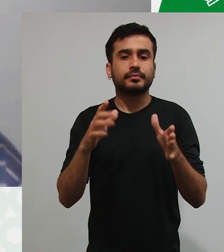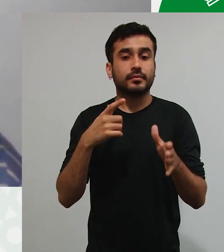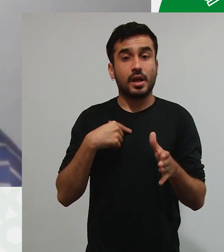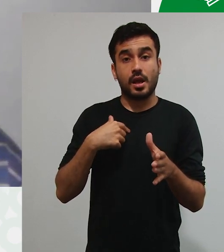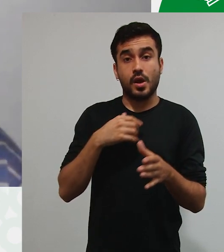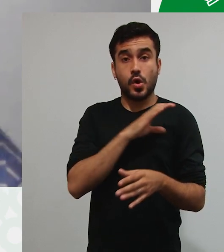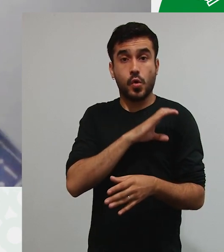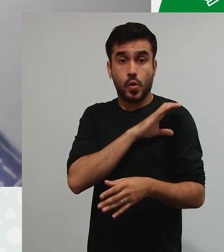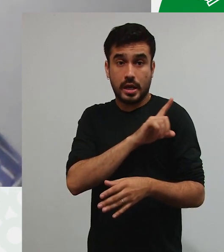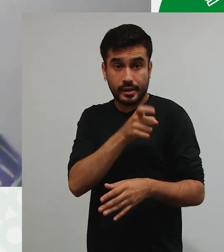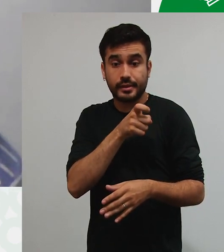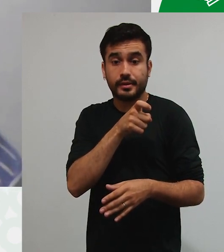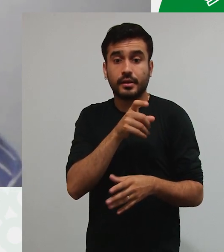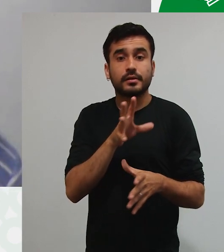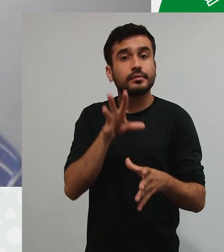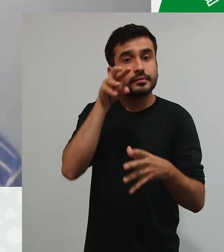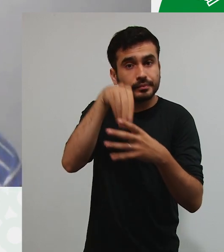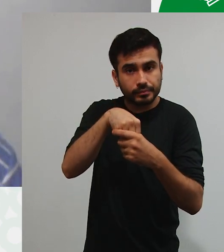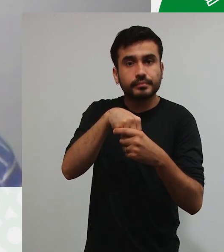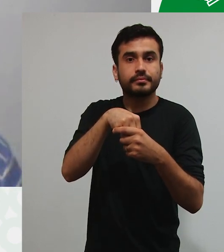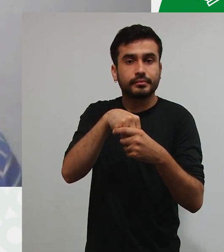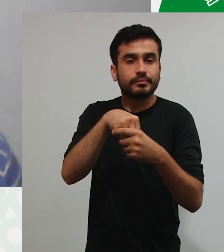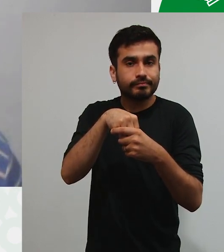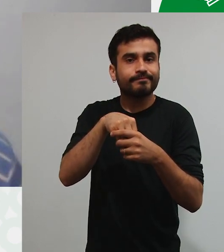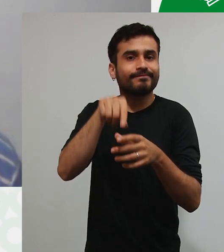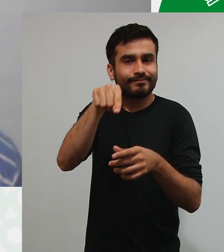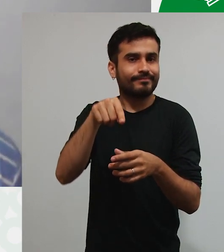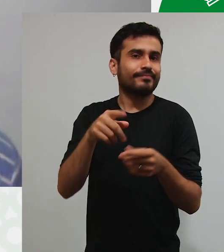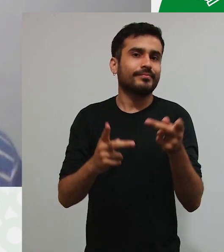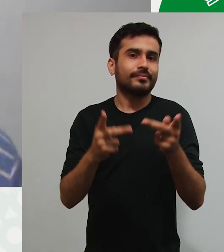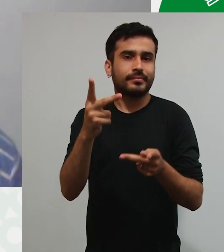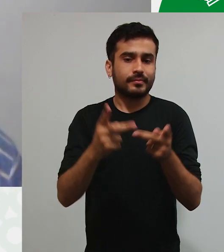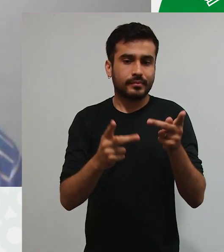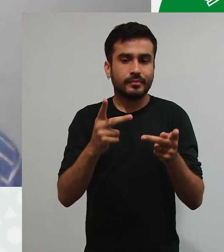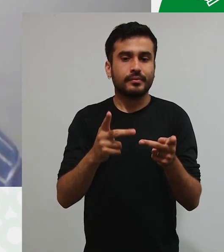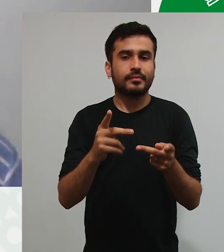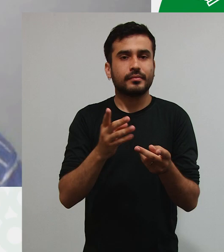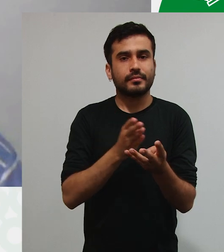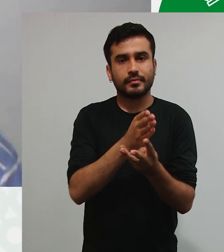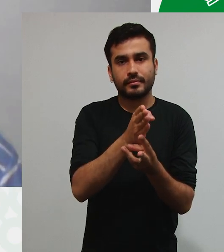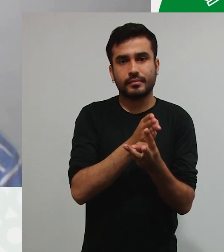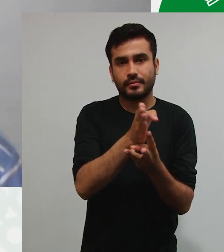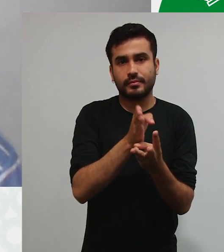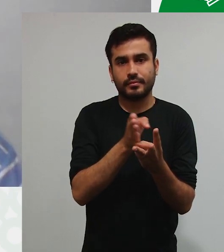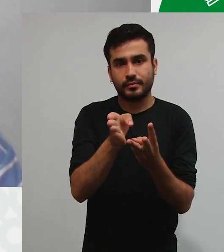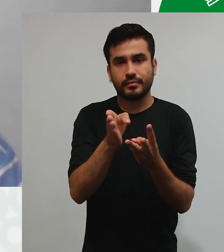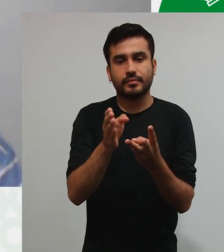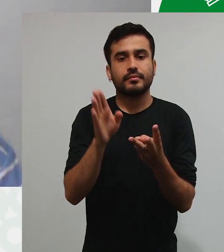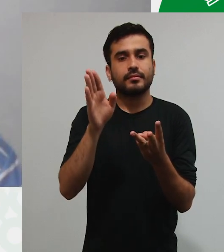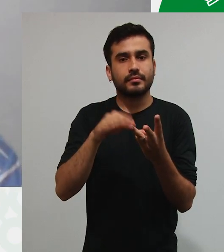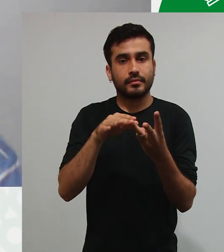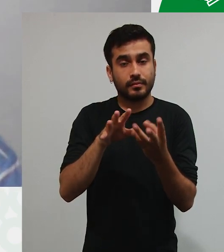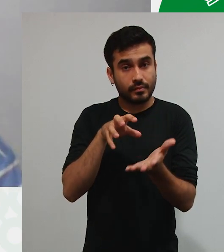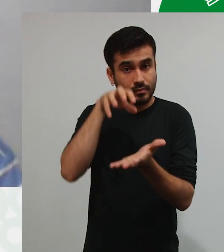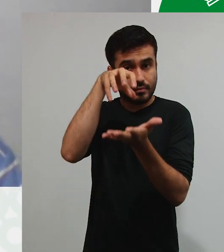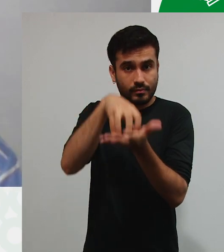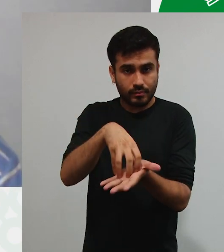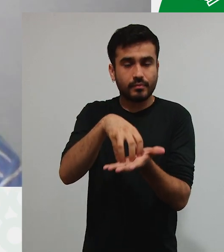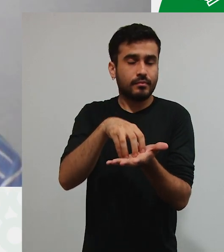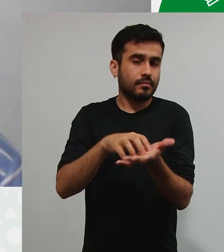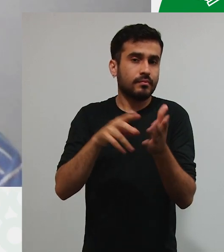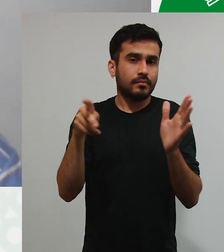do programa, porque o programa ele tinha 3 unidades. Ele tinha uma unidade central, que era uma unidade que trabalhava com atividades durante o dia, que